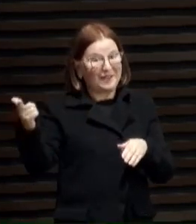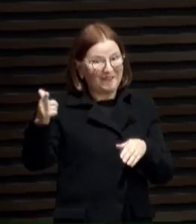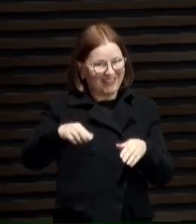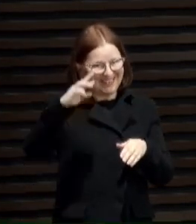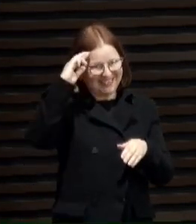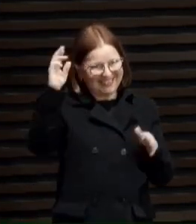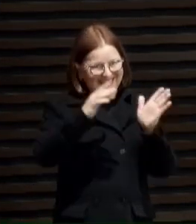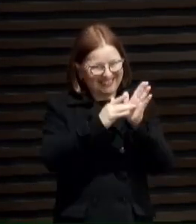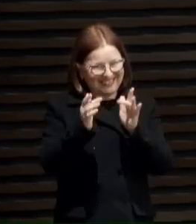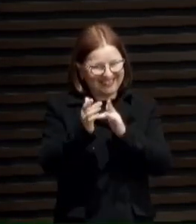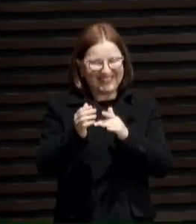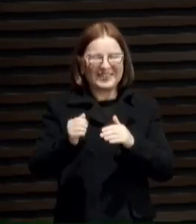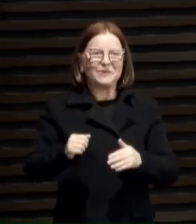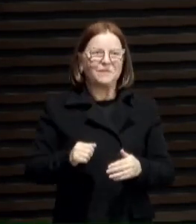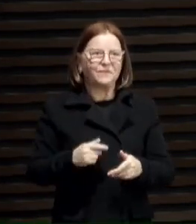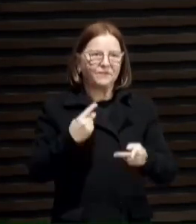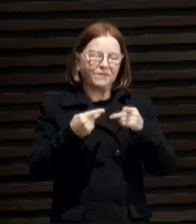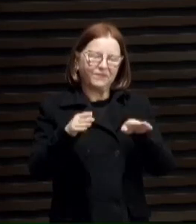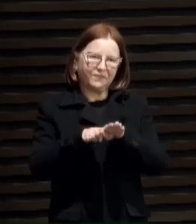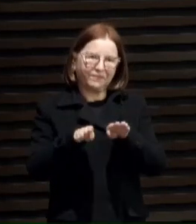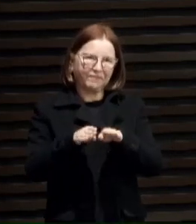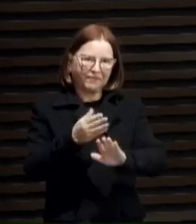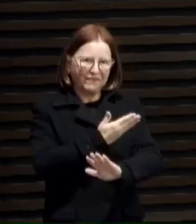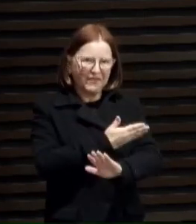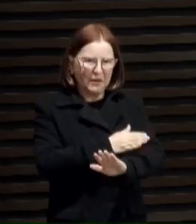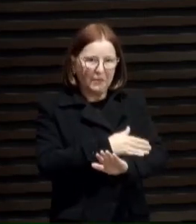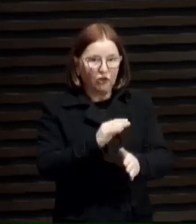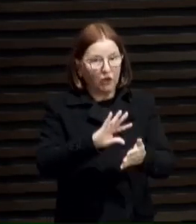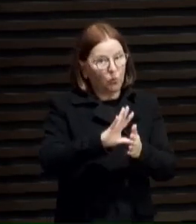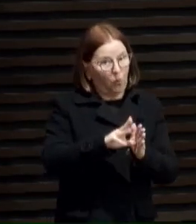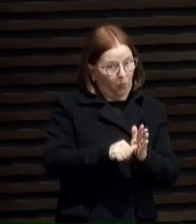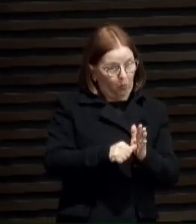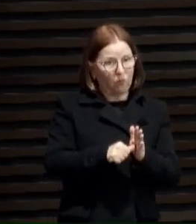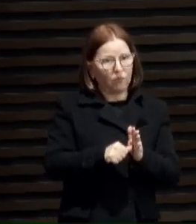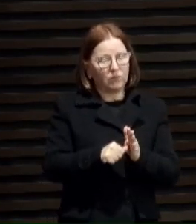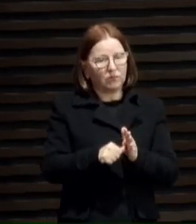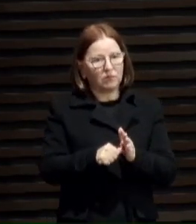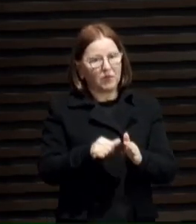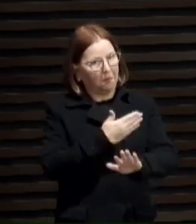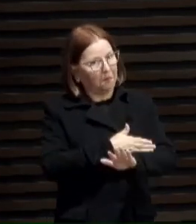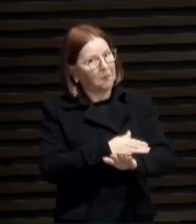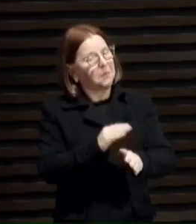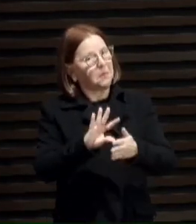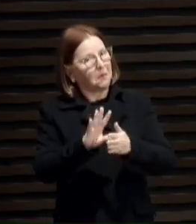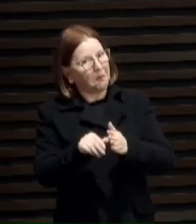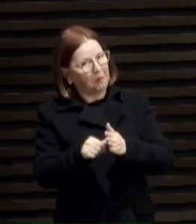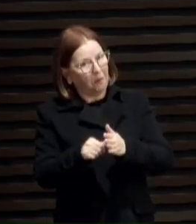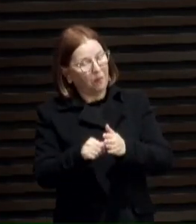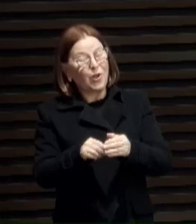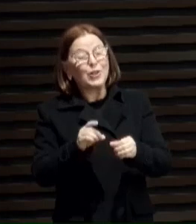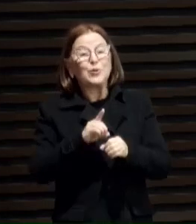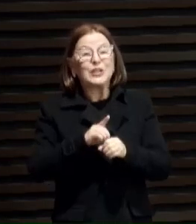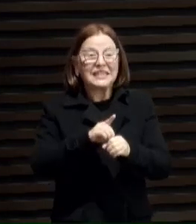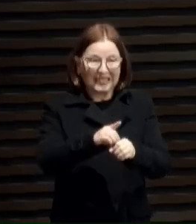Senhor Jesus. Fala também da prática do roubo, aí sim, da prática do roubo nos dízimos,